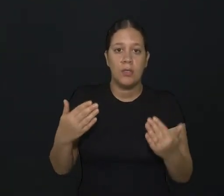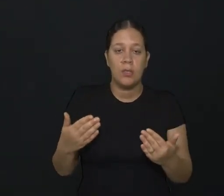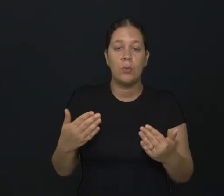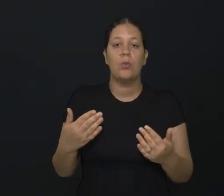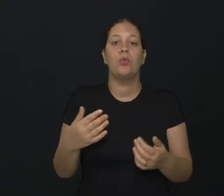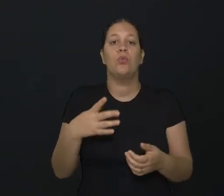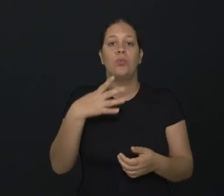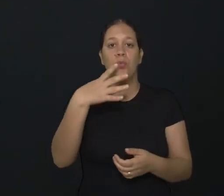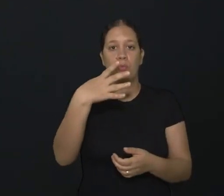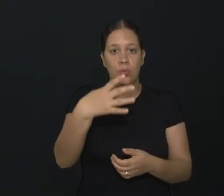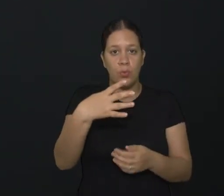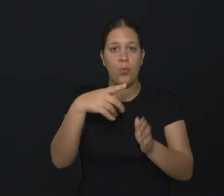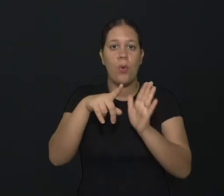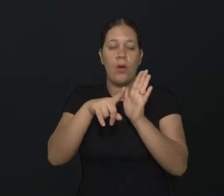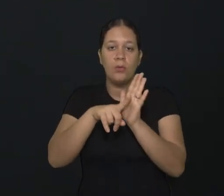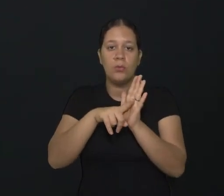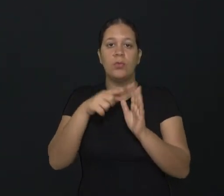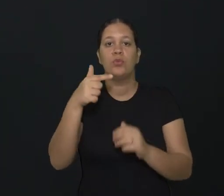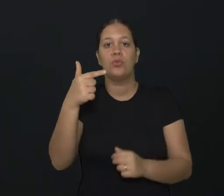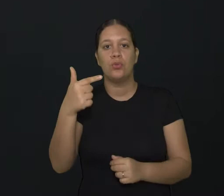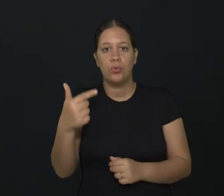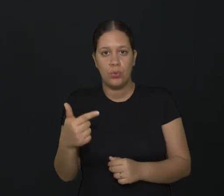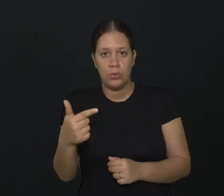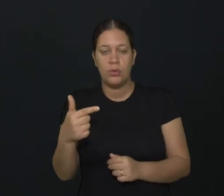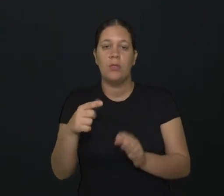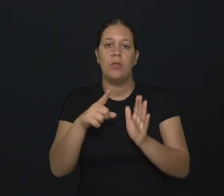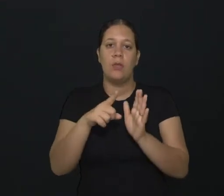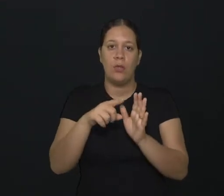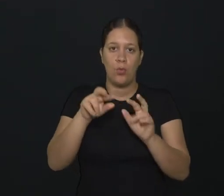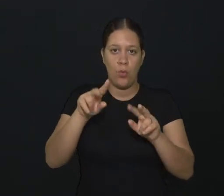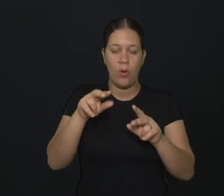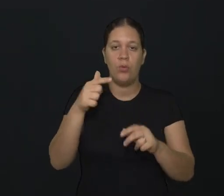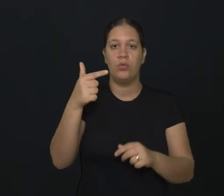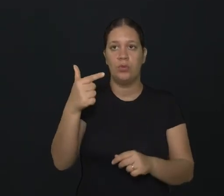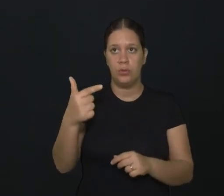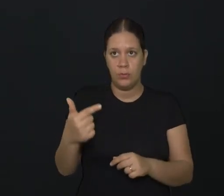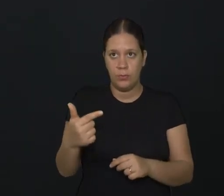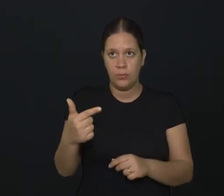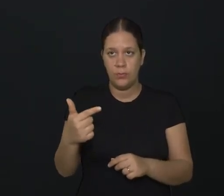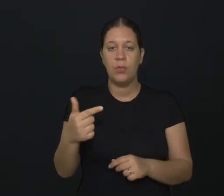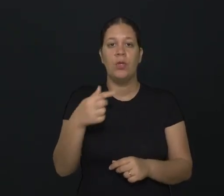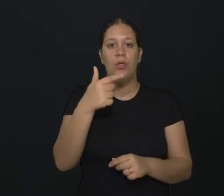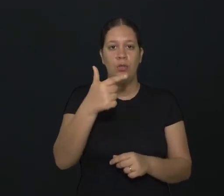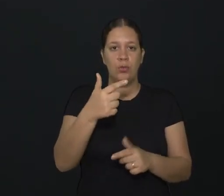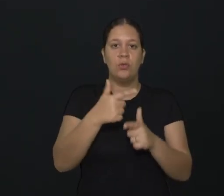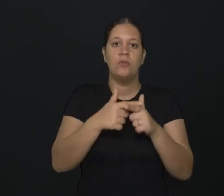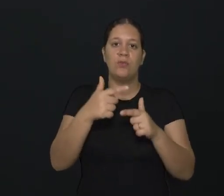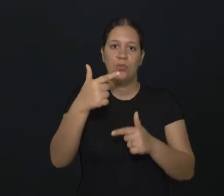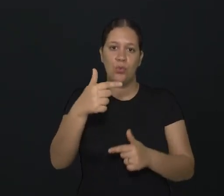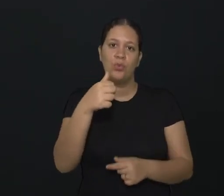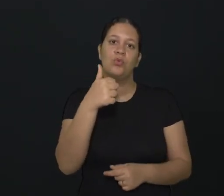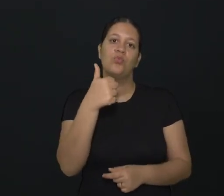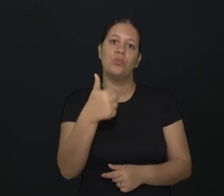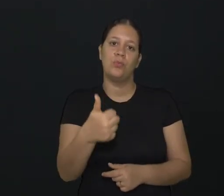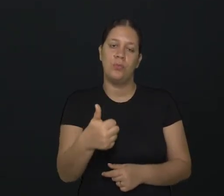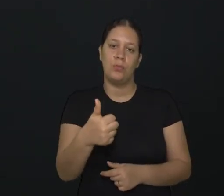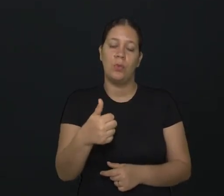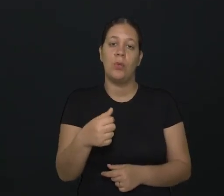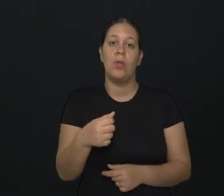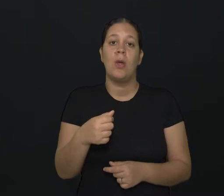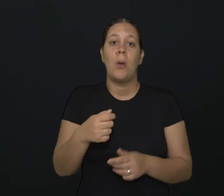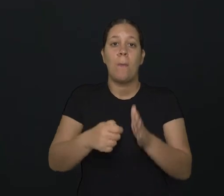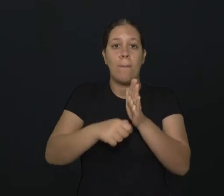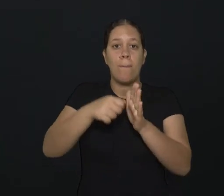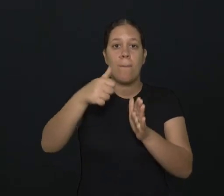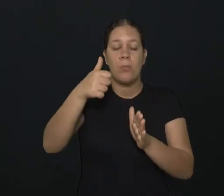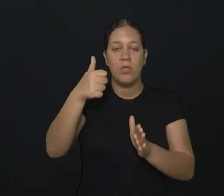eu vou ter 4 menos 2, que é igual a 2. 2 dividido por 2 me dá como resposta 1. Então,